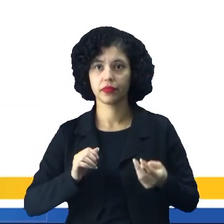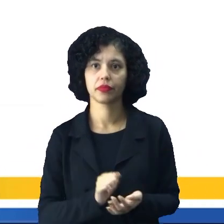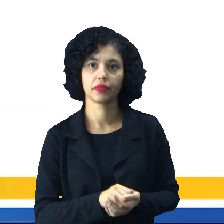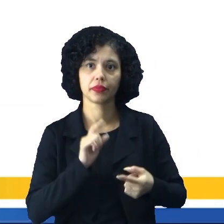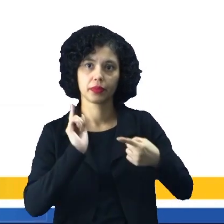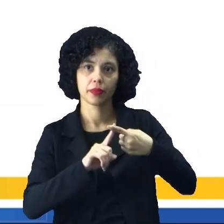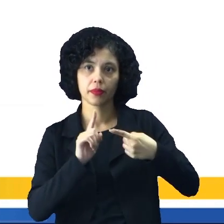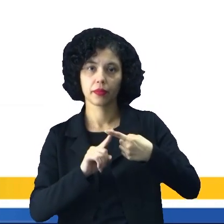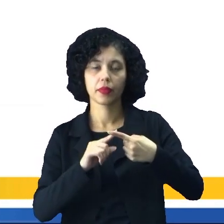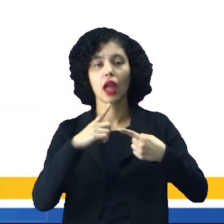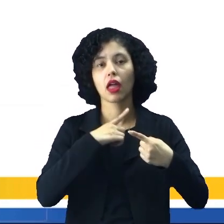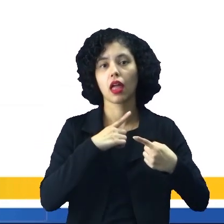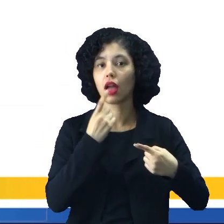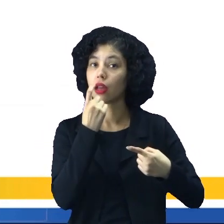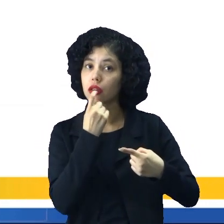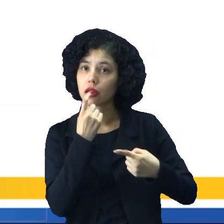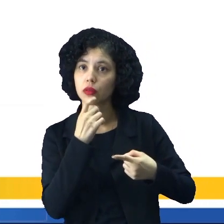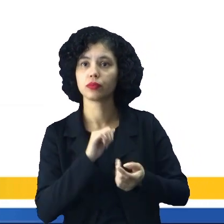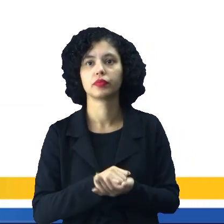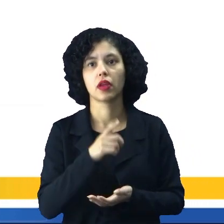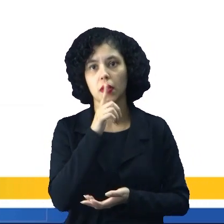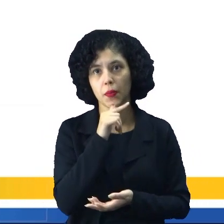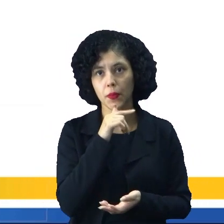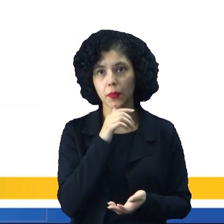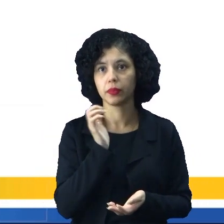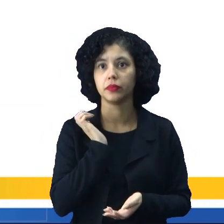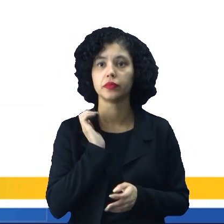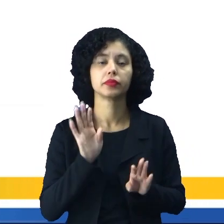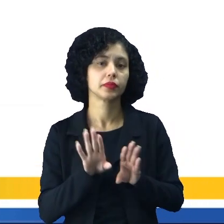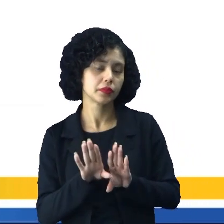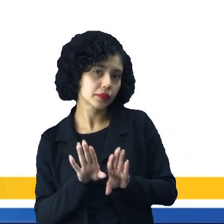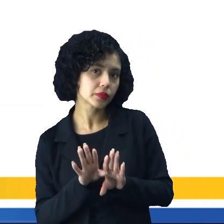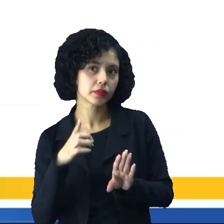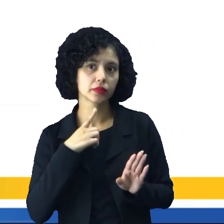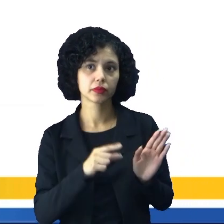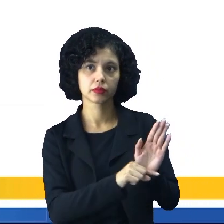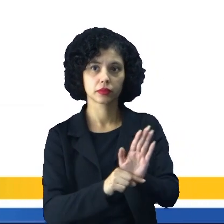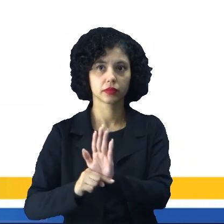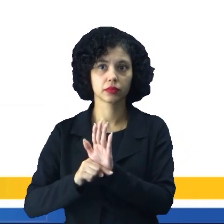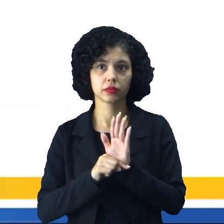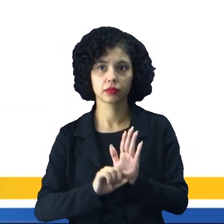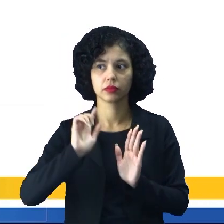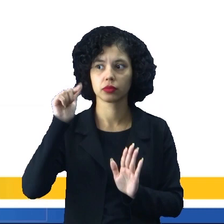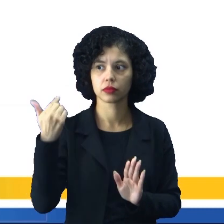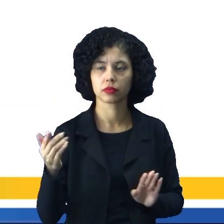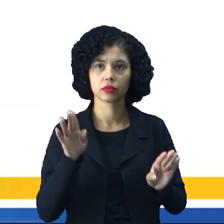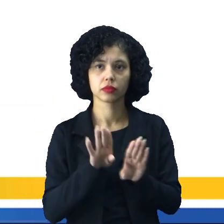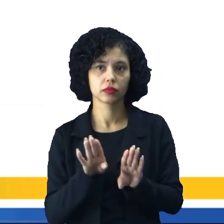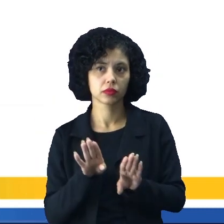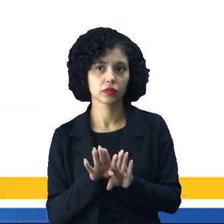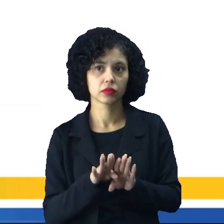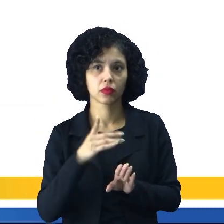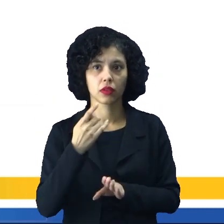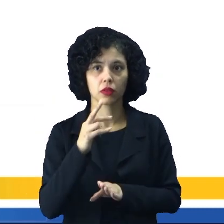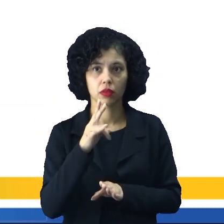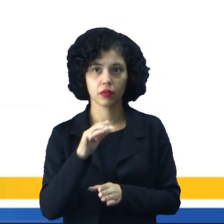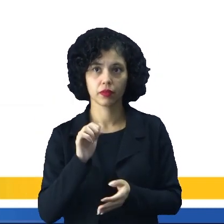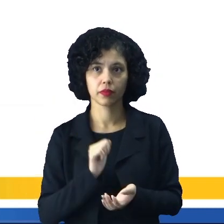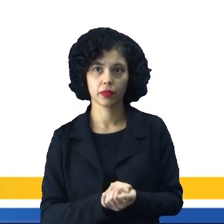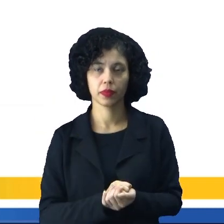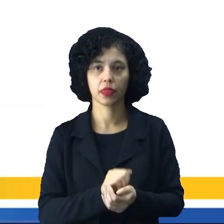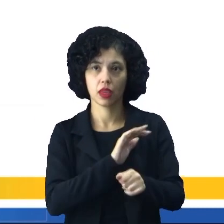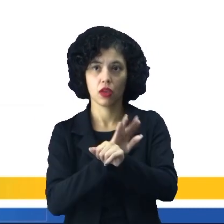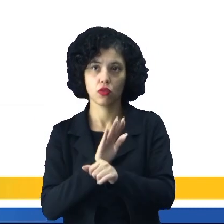produção de saliva, uma substância rica em água, mas que também apresenta outros componentes, como enzimas e glicoproteínas. A saliva